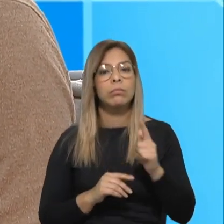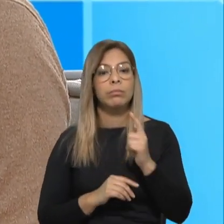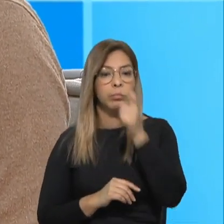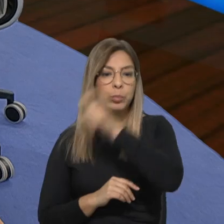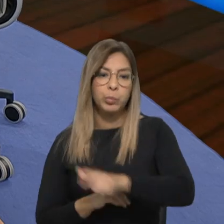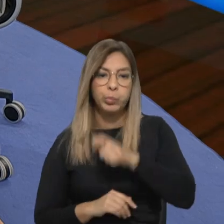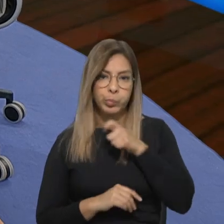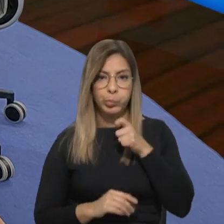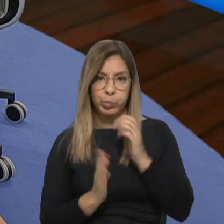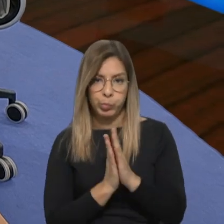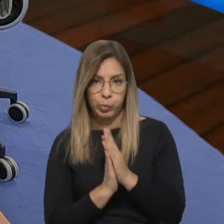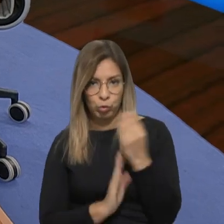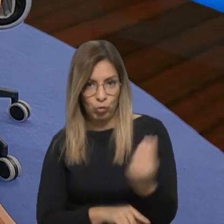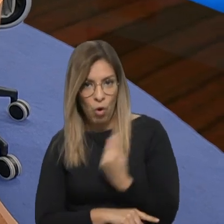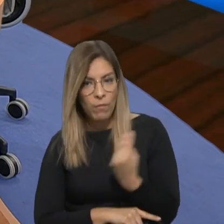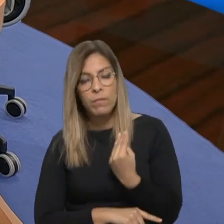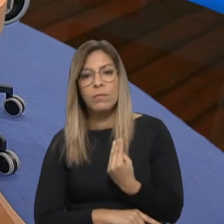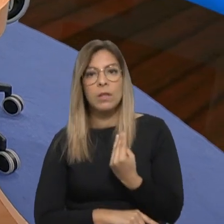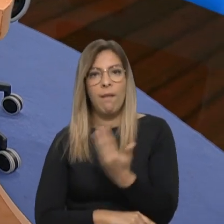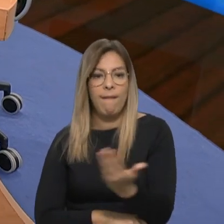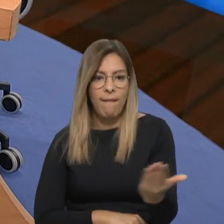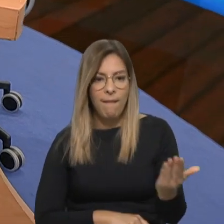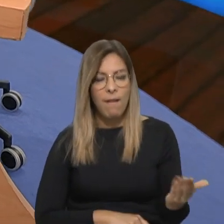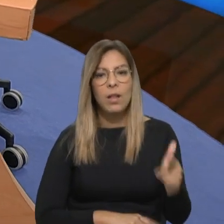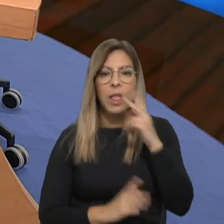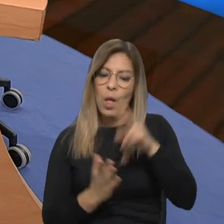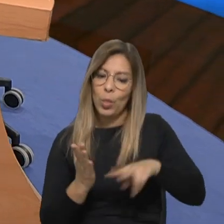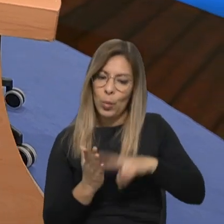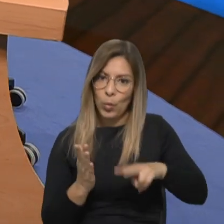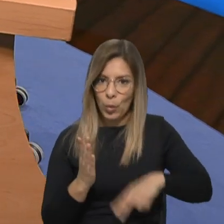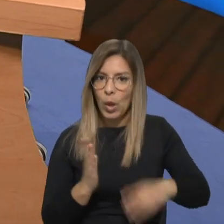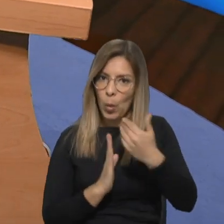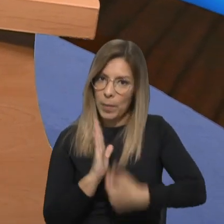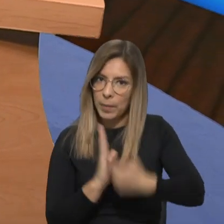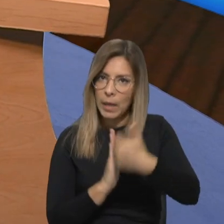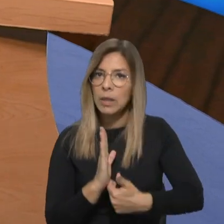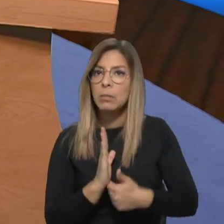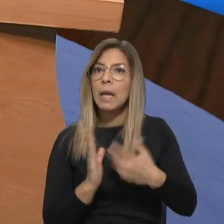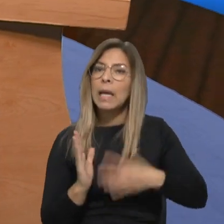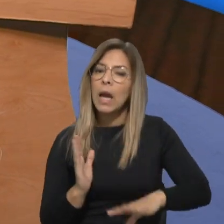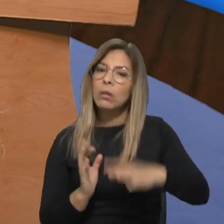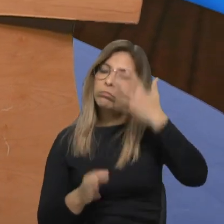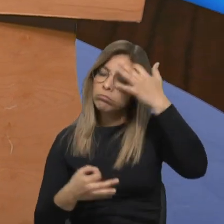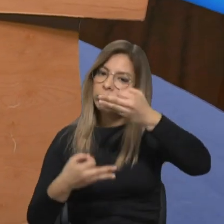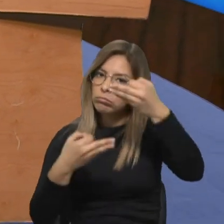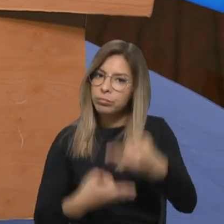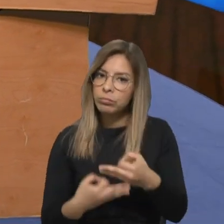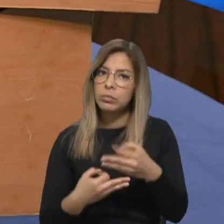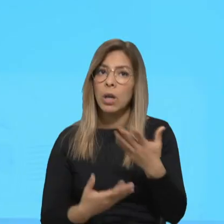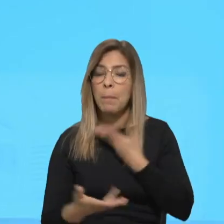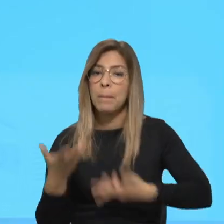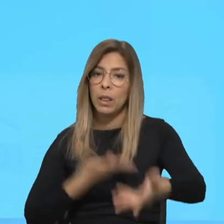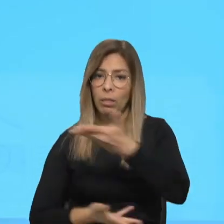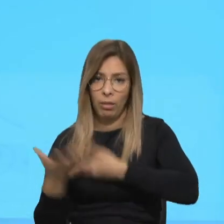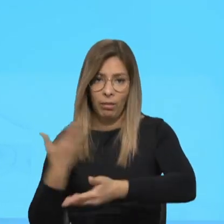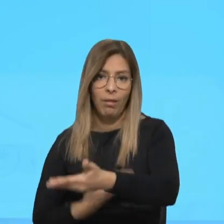juvenil para ler outra vez o documento e depois vamos concluir. Queremos meter um ponto final e partilhar. Correndo o risco